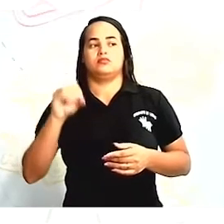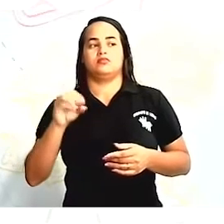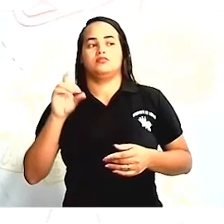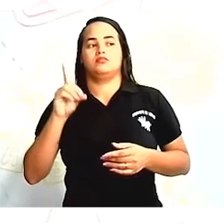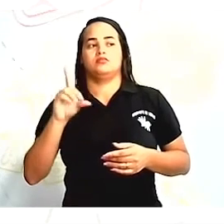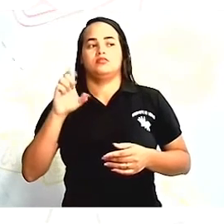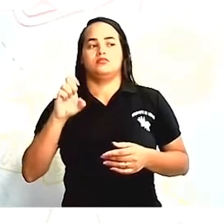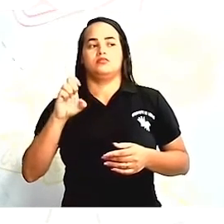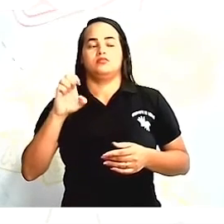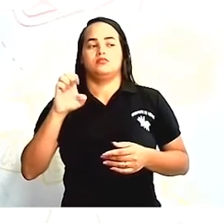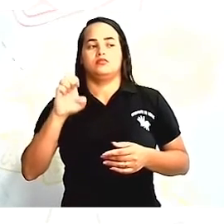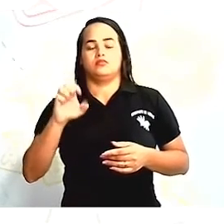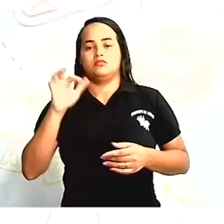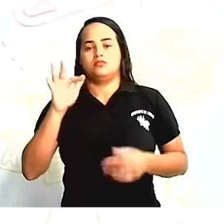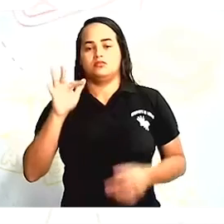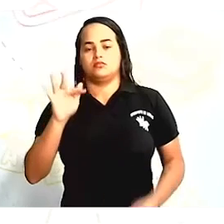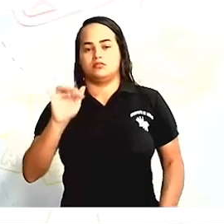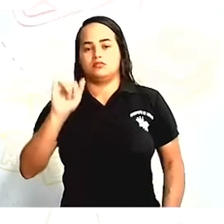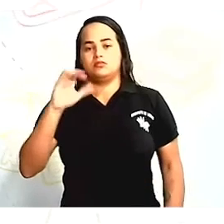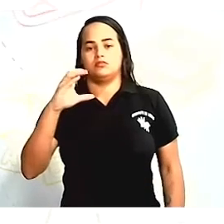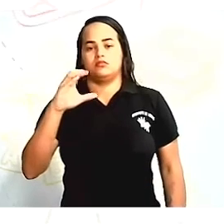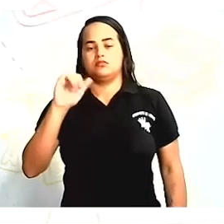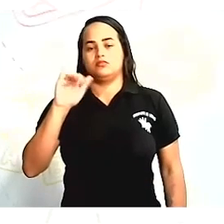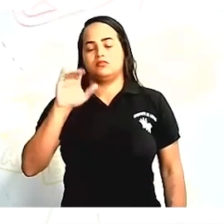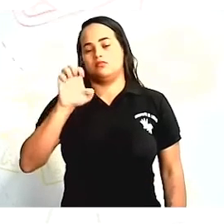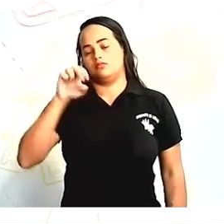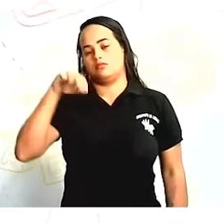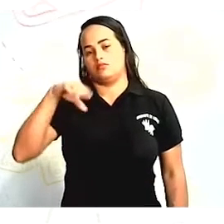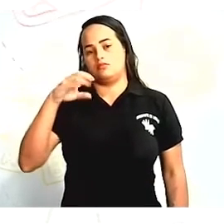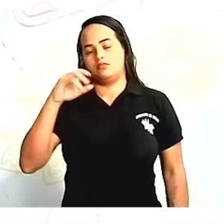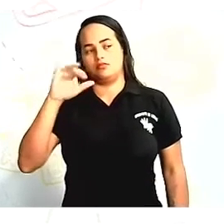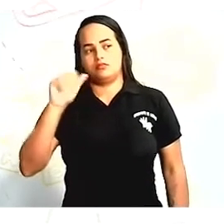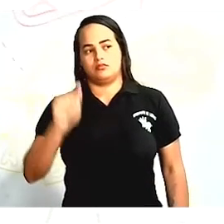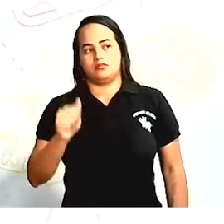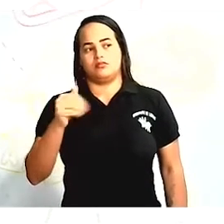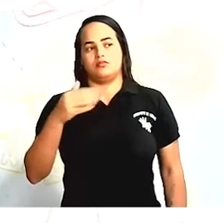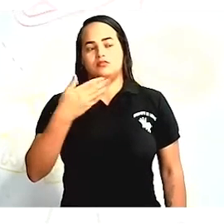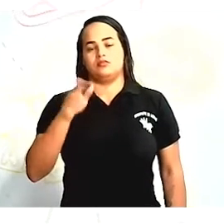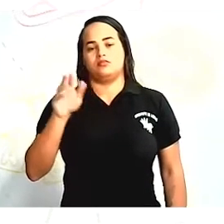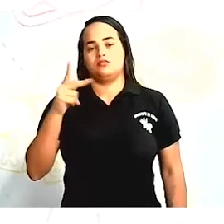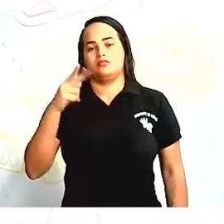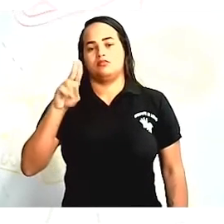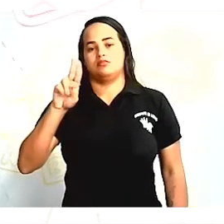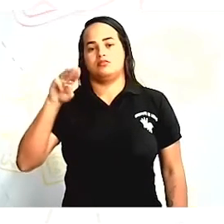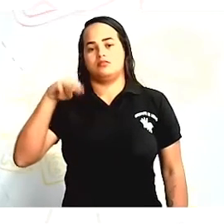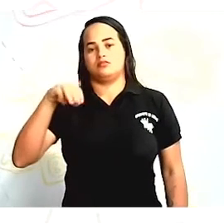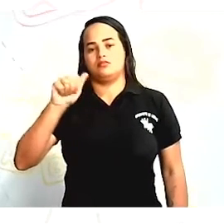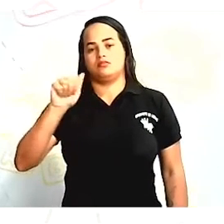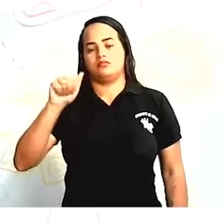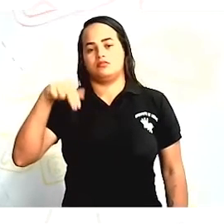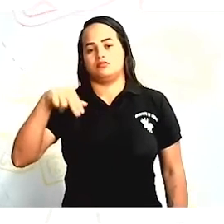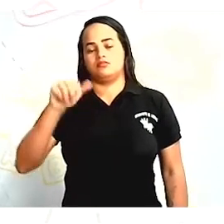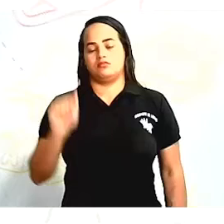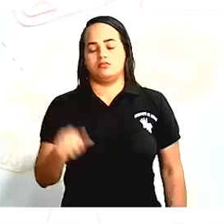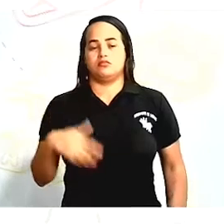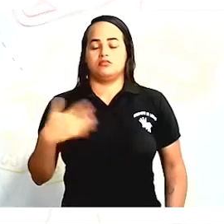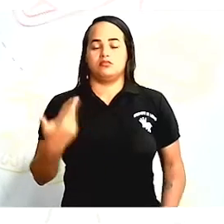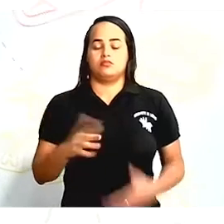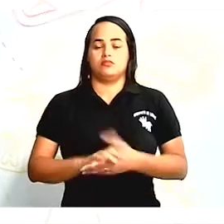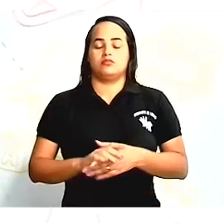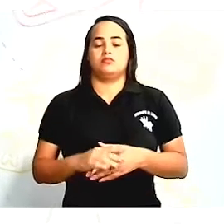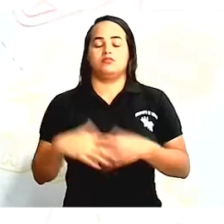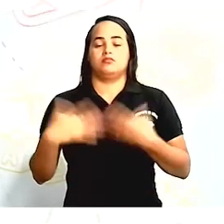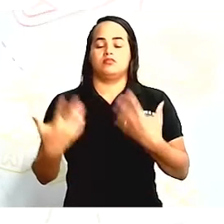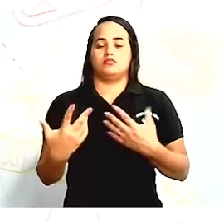final da doença causada pelo vírus da HIV, que afeta os linfócitos T, que são o quê? As